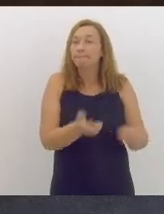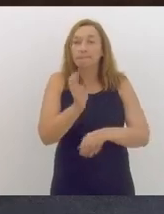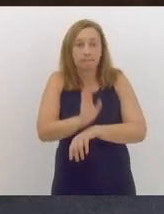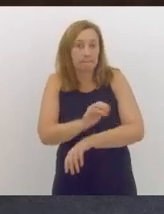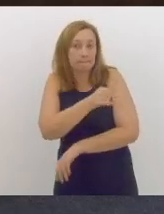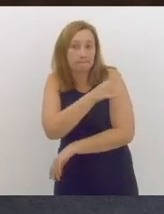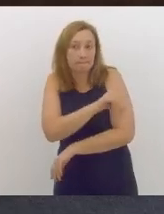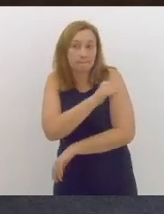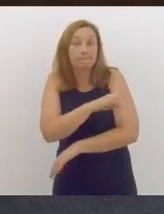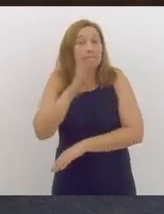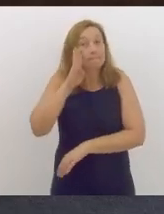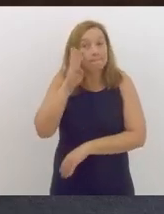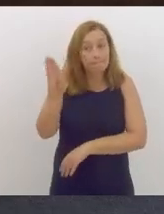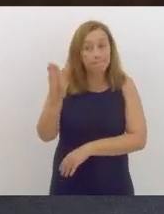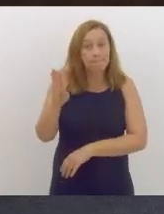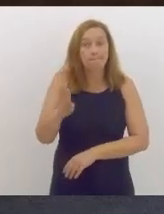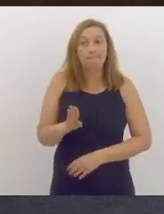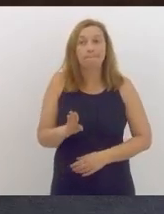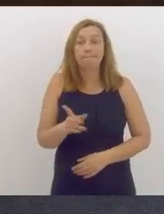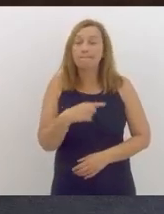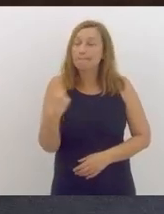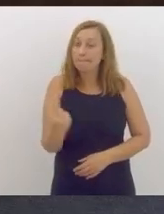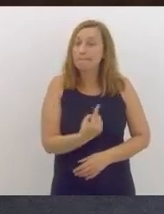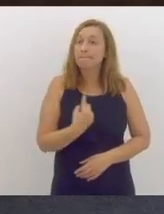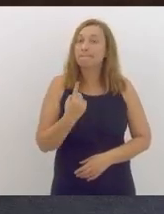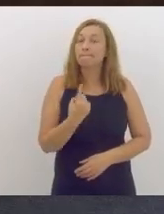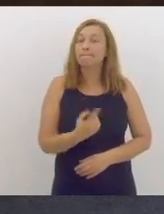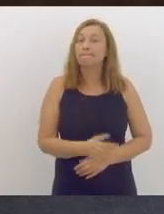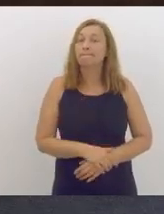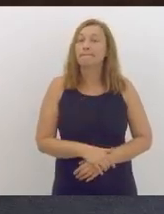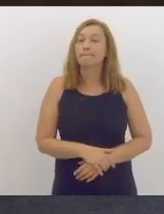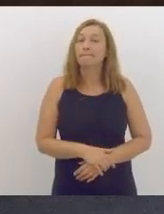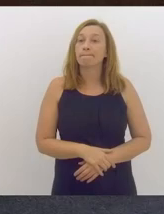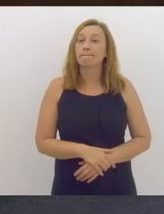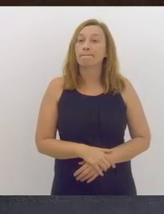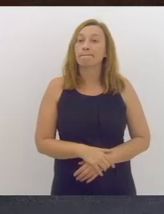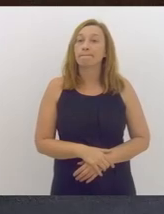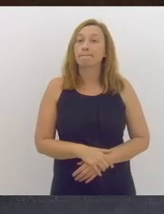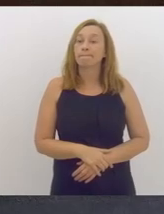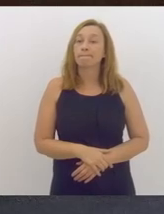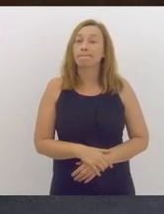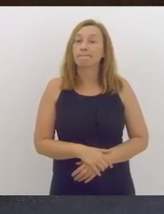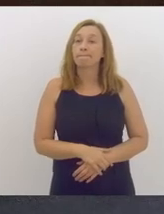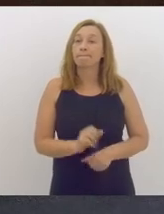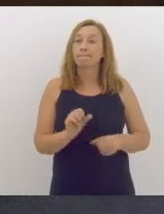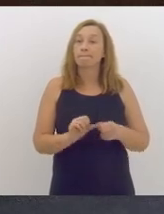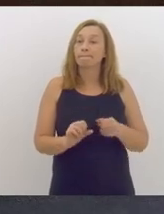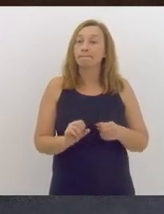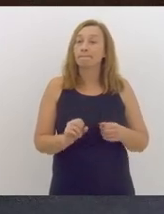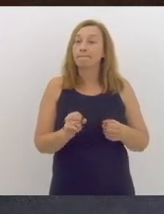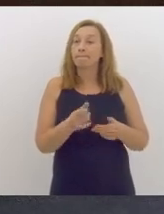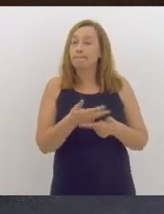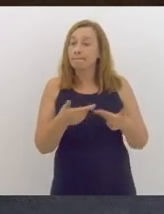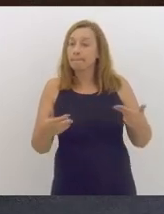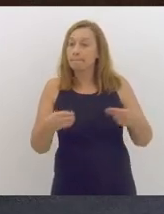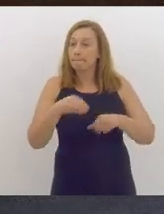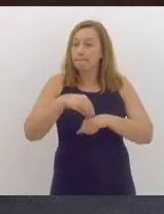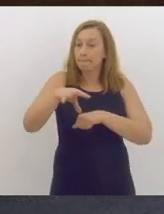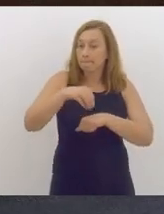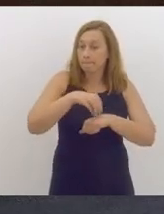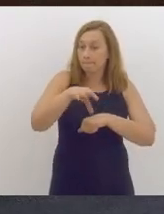estado do Rio de Janeiro é fundamental. Nós, inclusive, quando fizemos uma série de